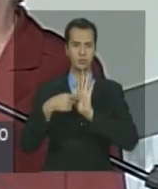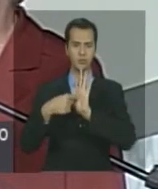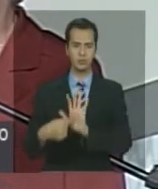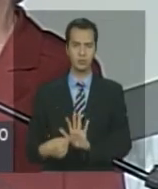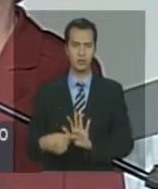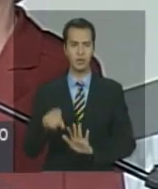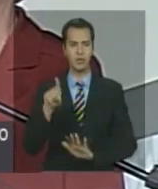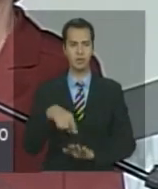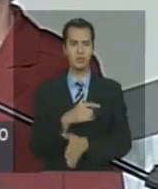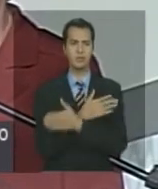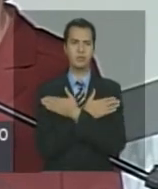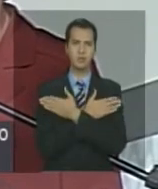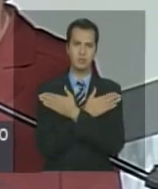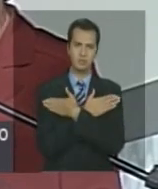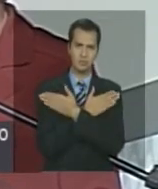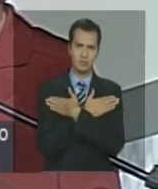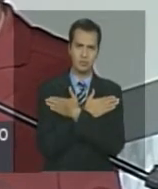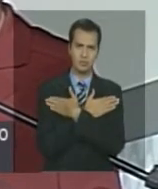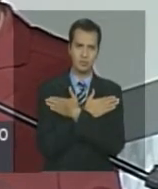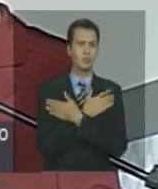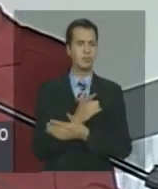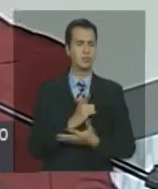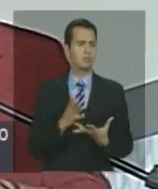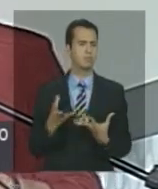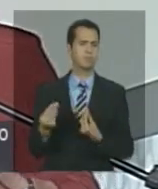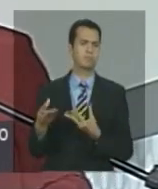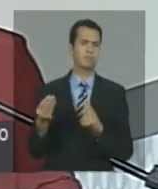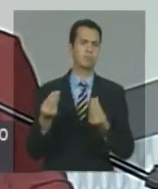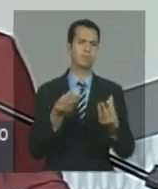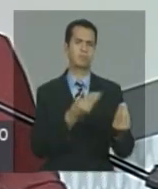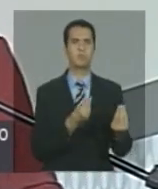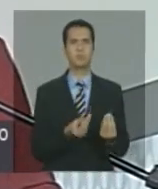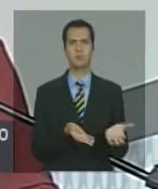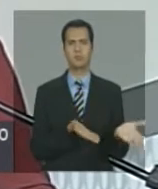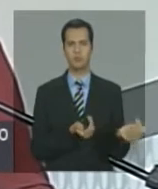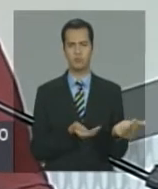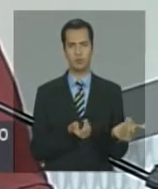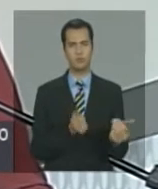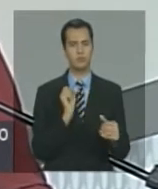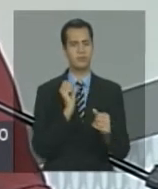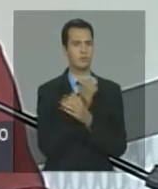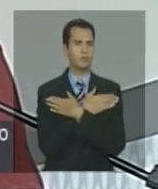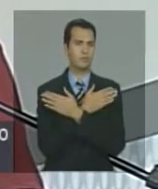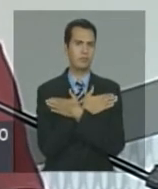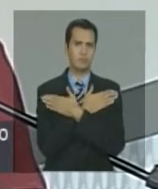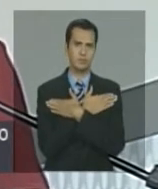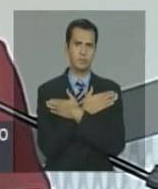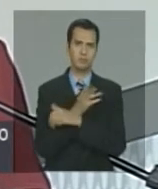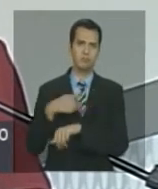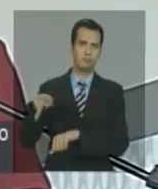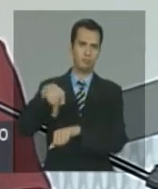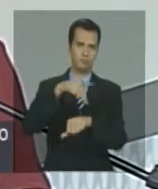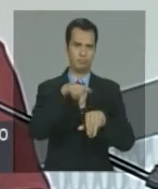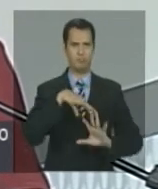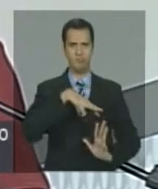o desemprego de milhões de jovens em vários outros países. Por